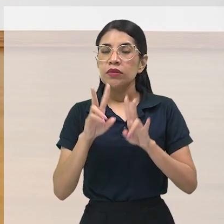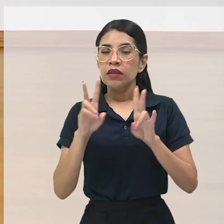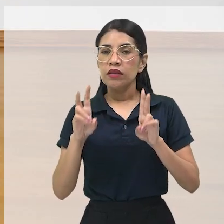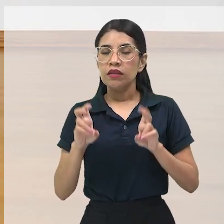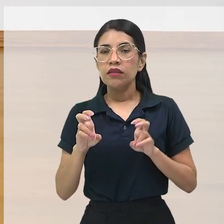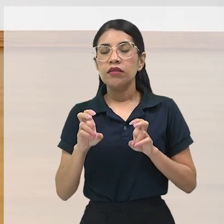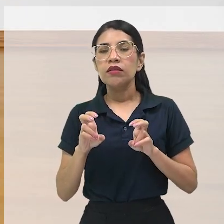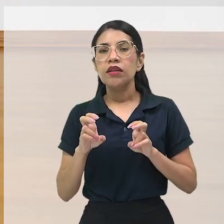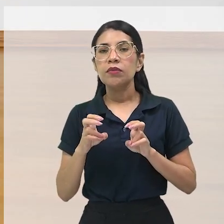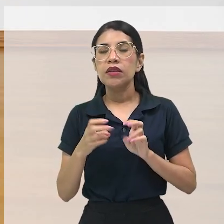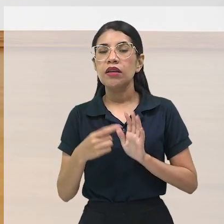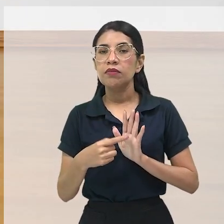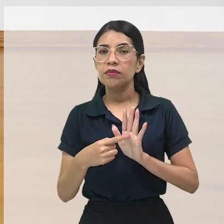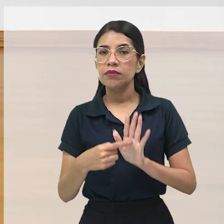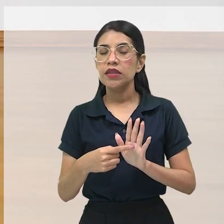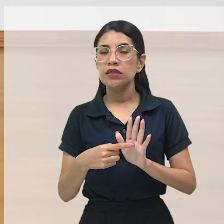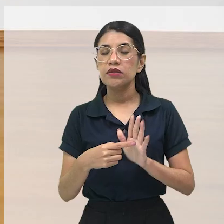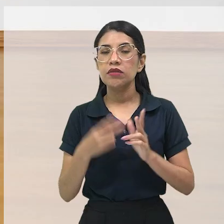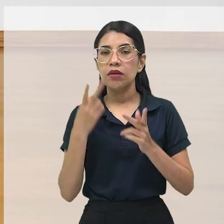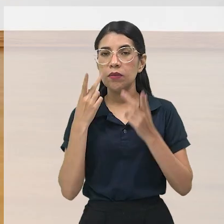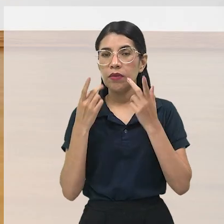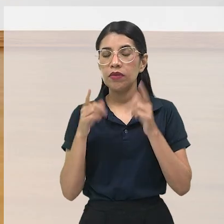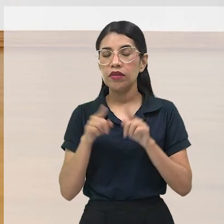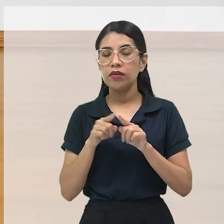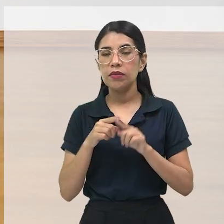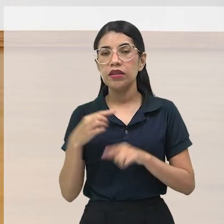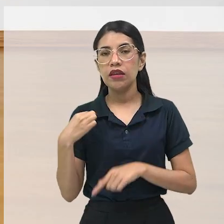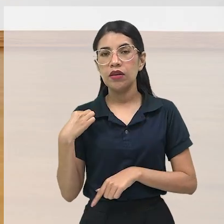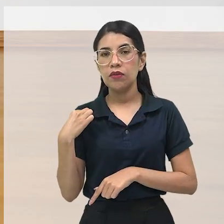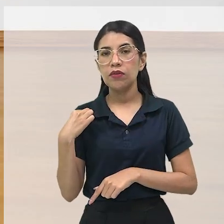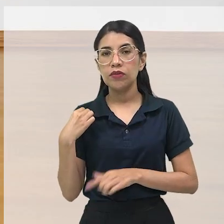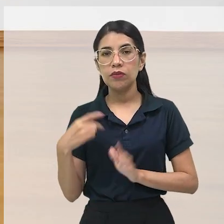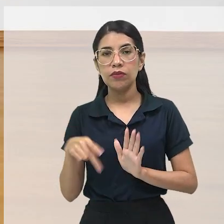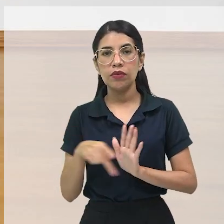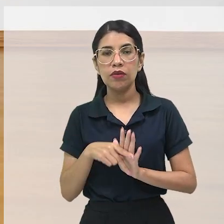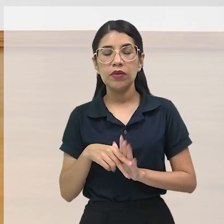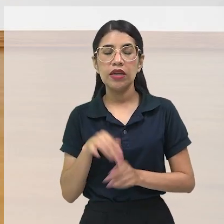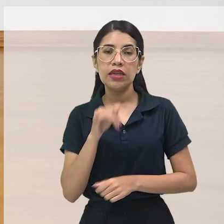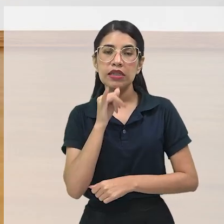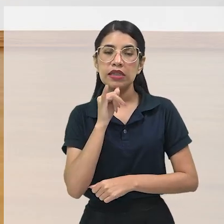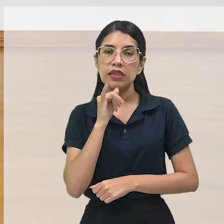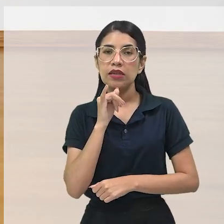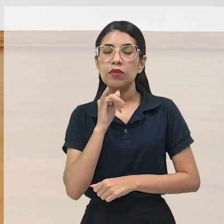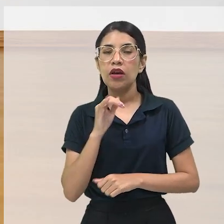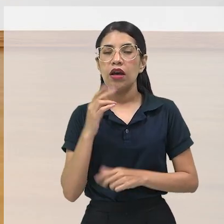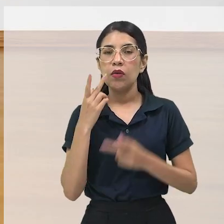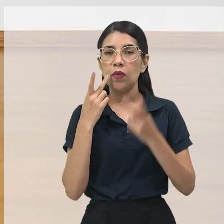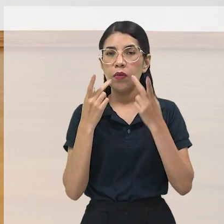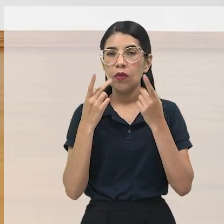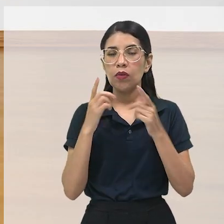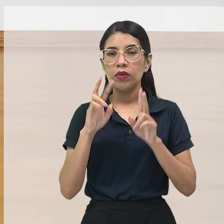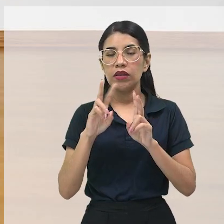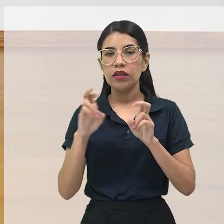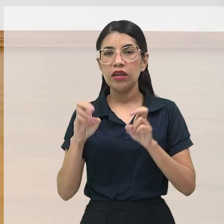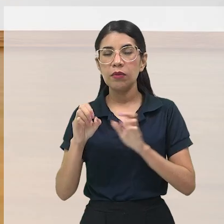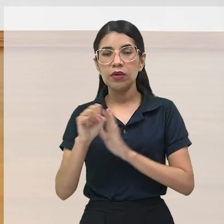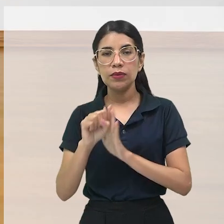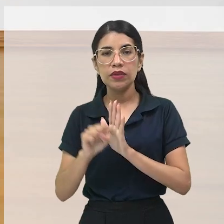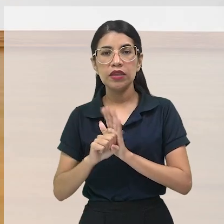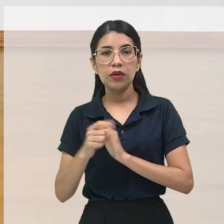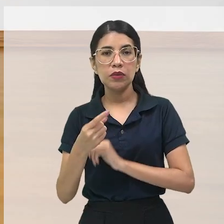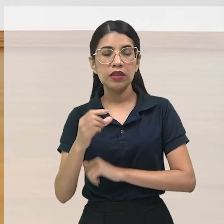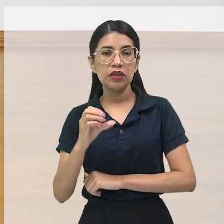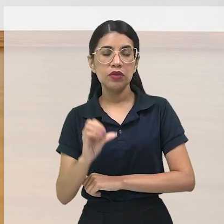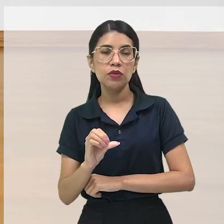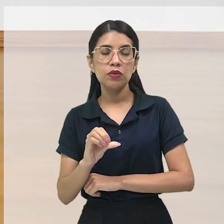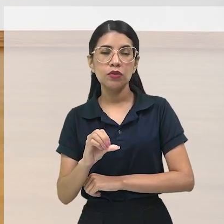da peça teatral, os figurinos vão ser direcionados. Se a gente está falando de uma peça teatral com uma temática no século